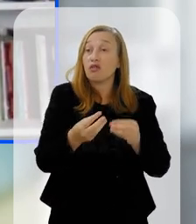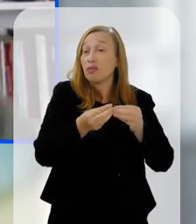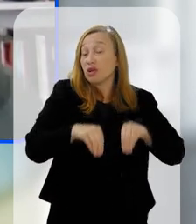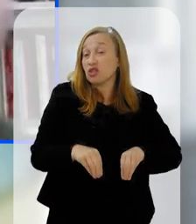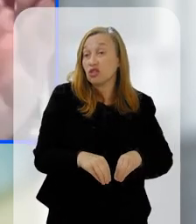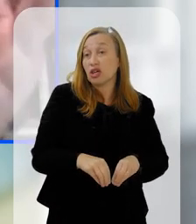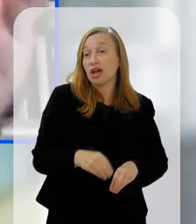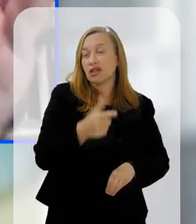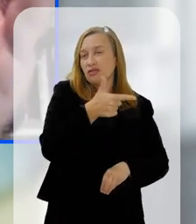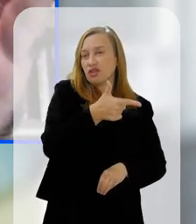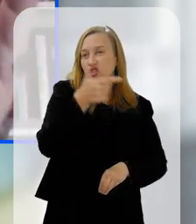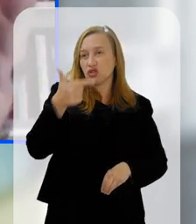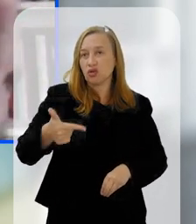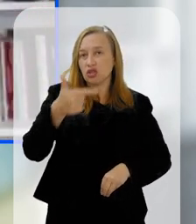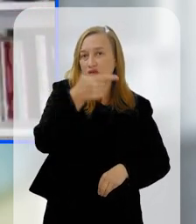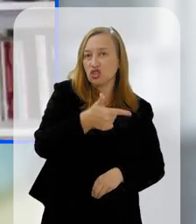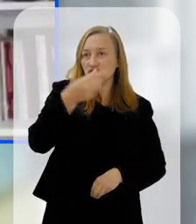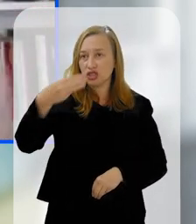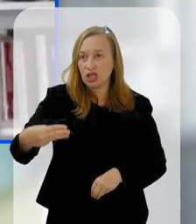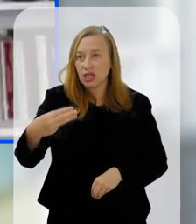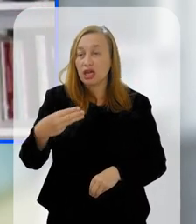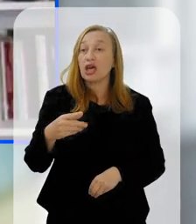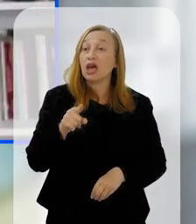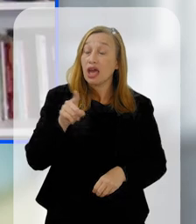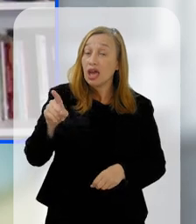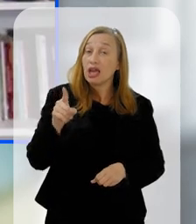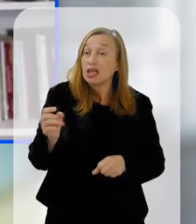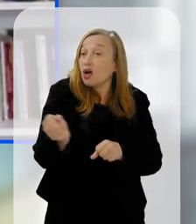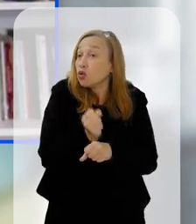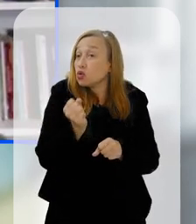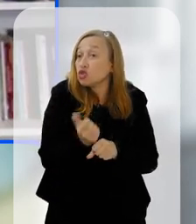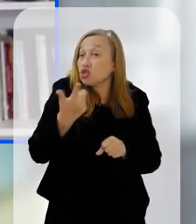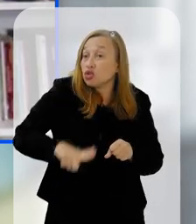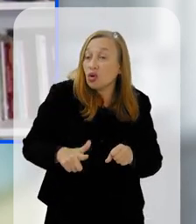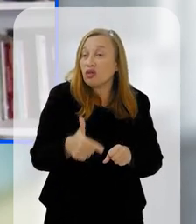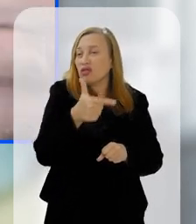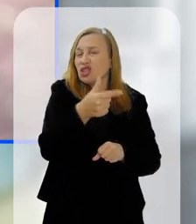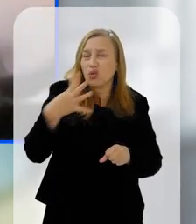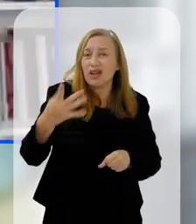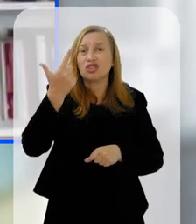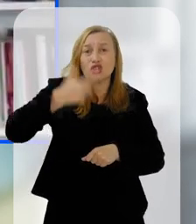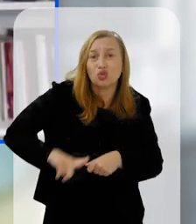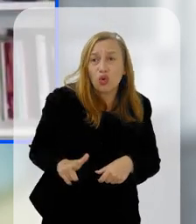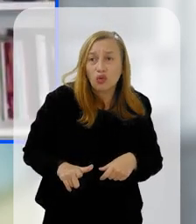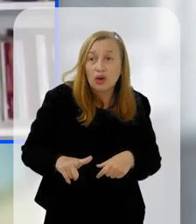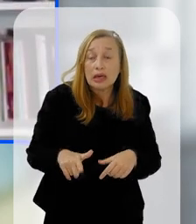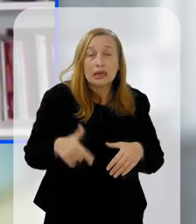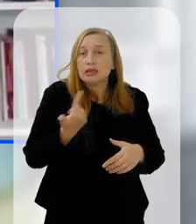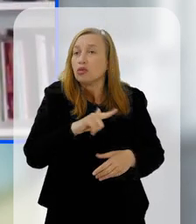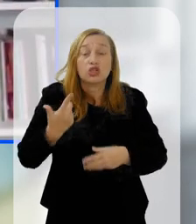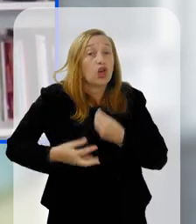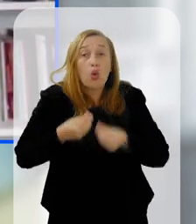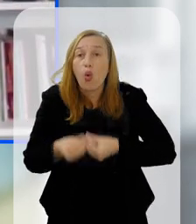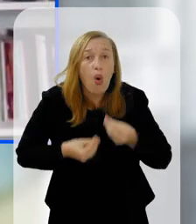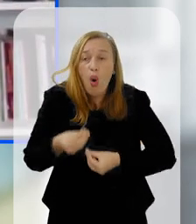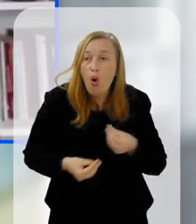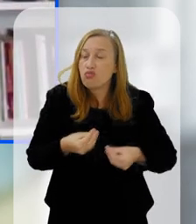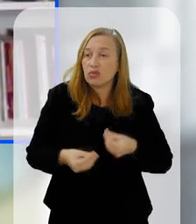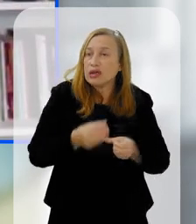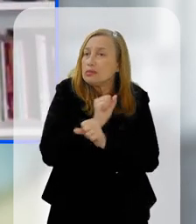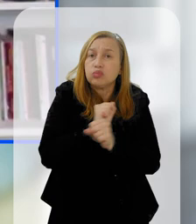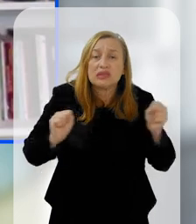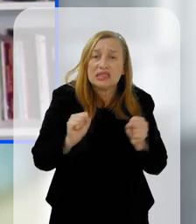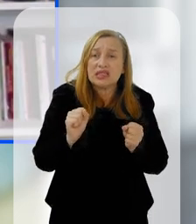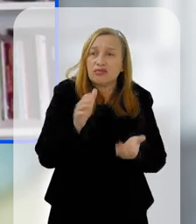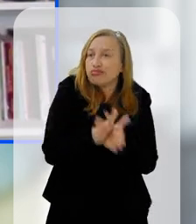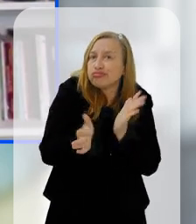quê? Porque ele foi atingido em 22, foi atingido em 23, ele estava se reconstruindo e foi atingido em 24. Então, tipo, não tem